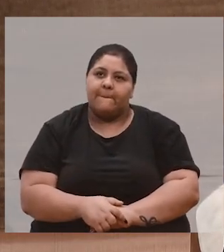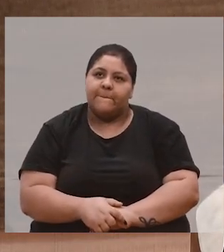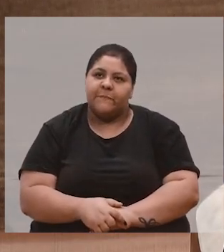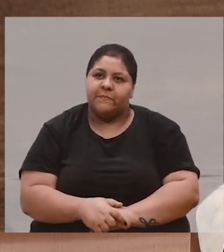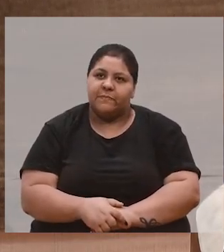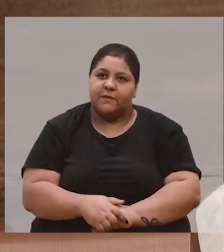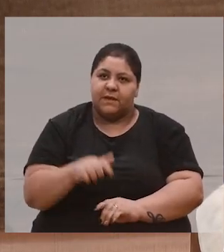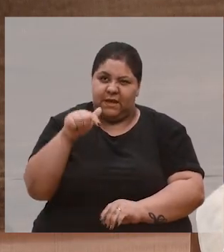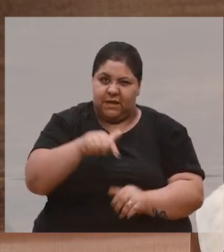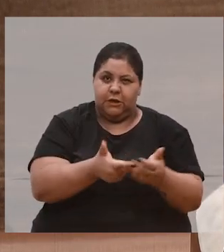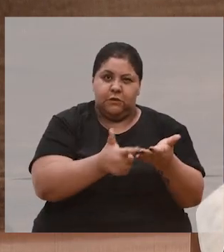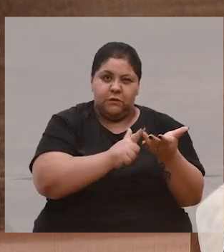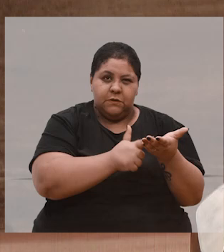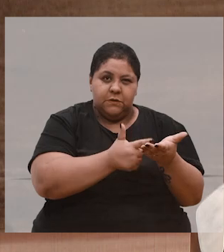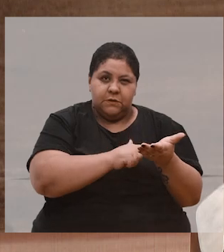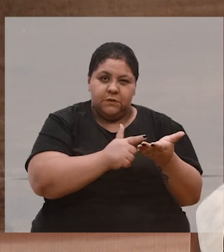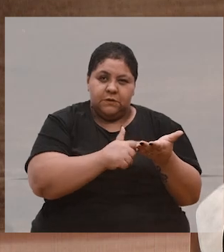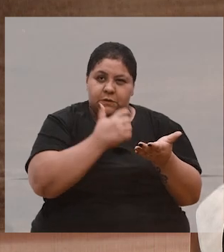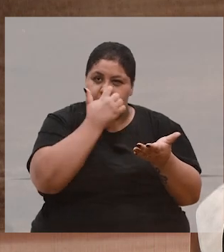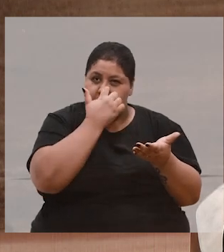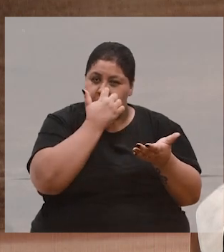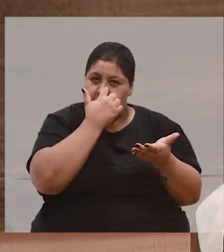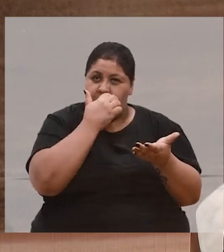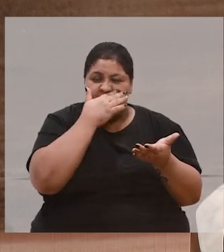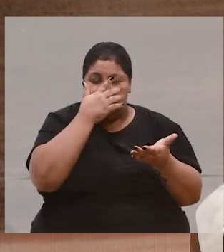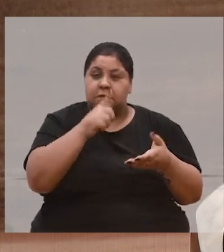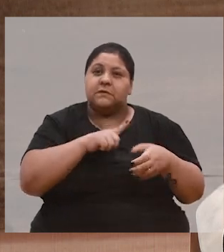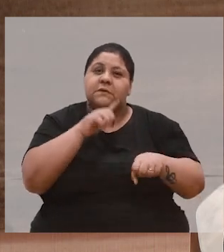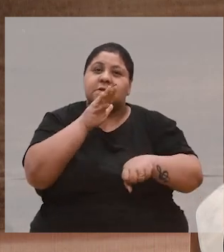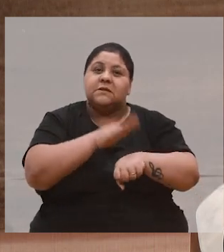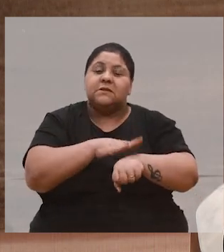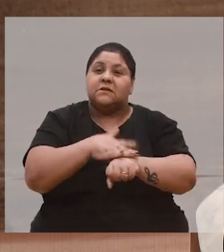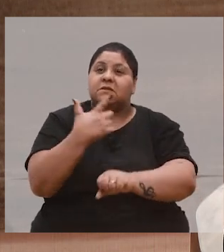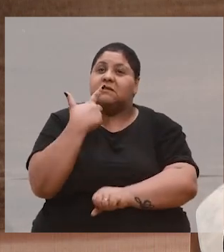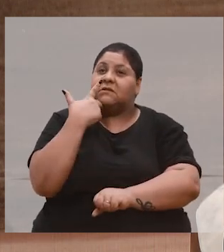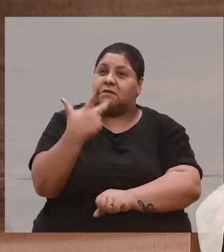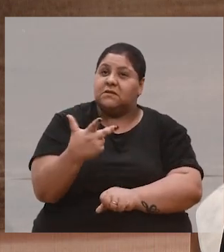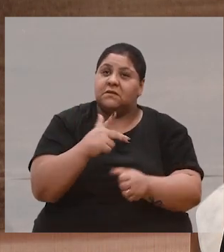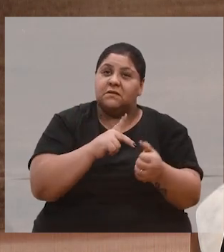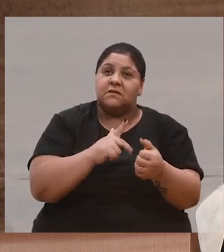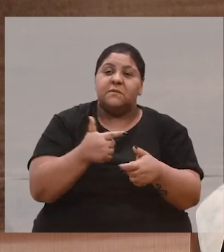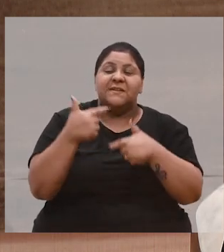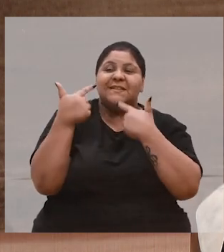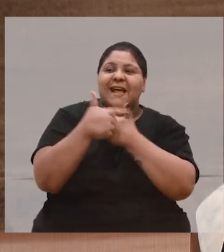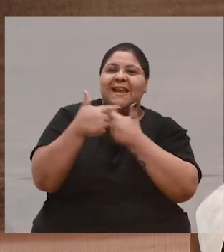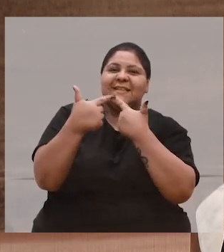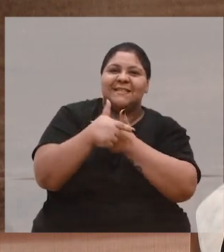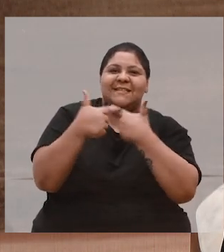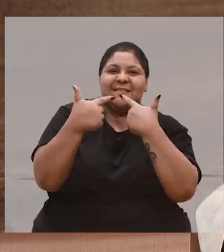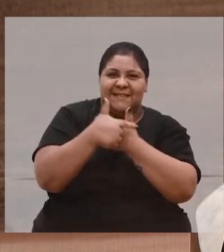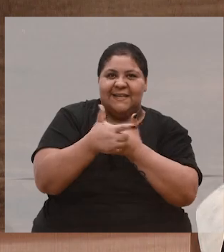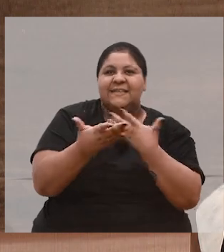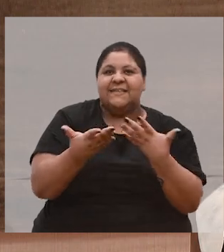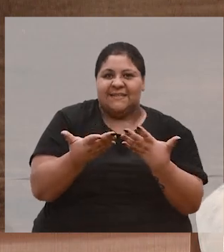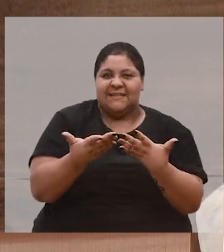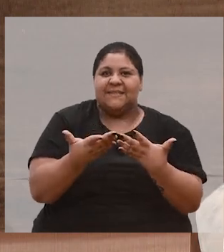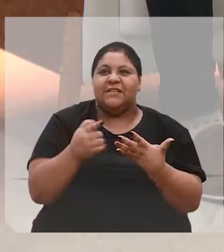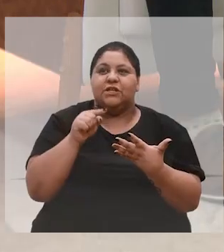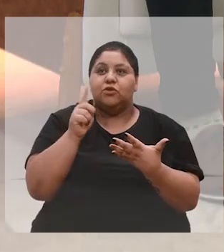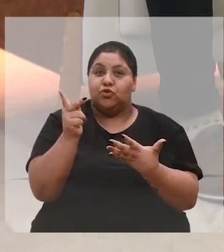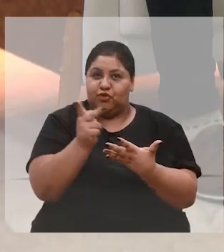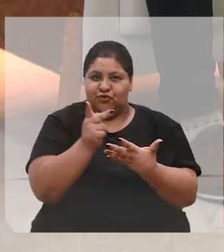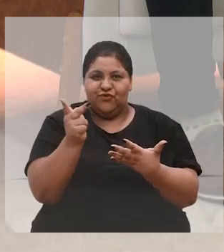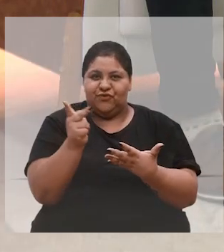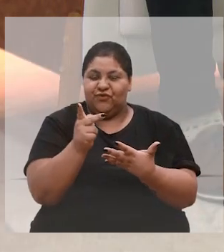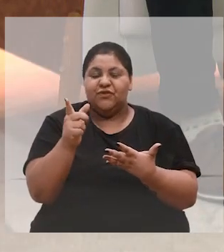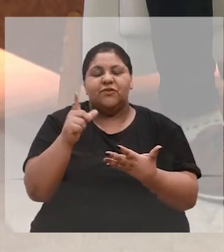contexto da obra, tem um momento em que tu falas sobre dar risadas. Sim. Tu e a tua